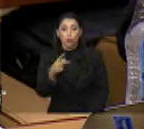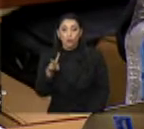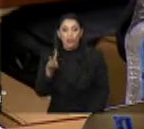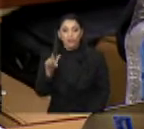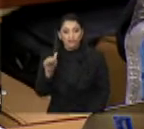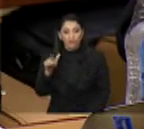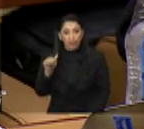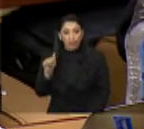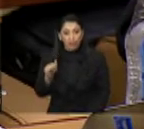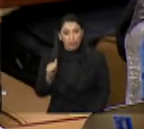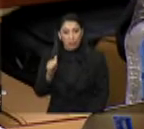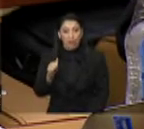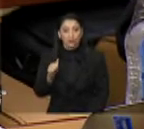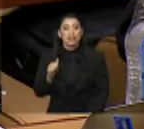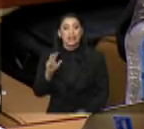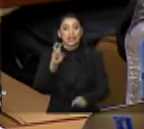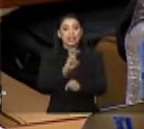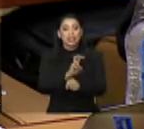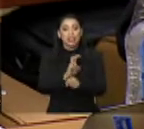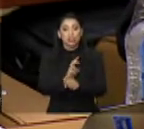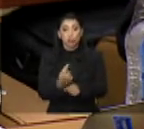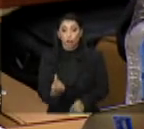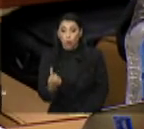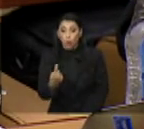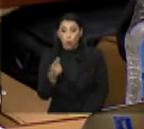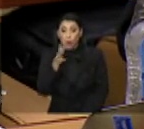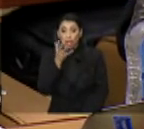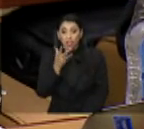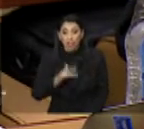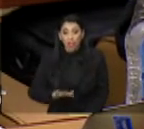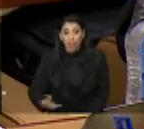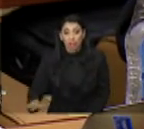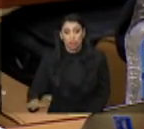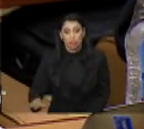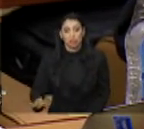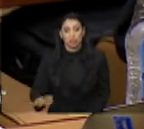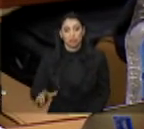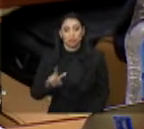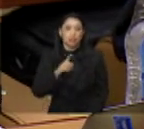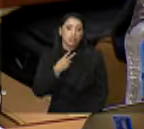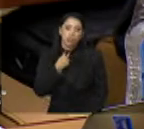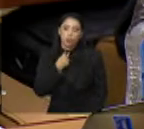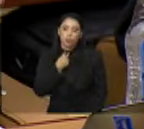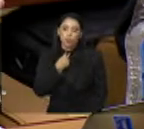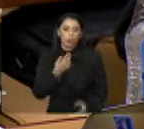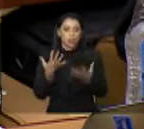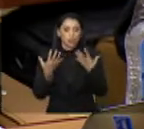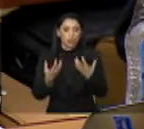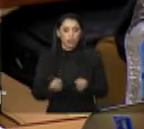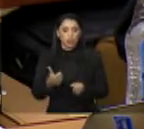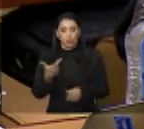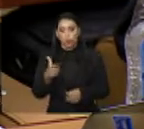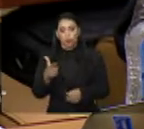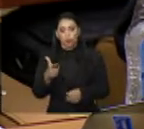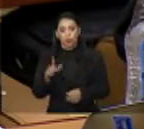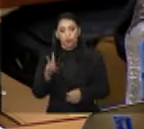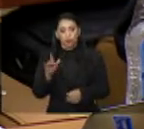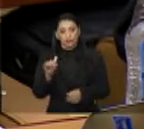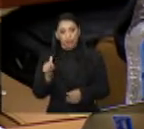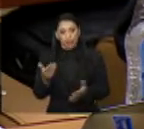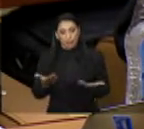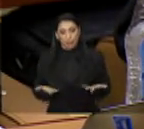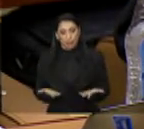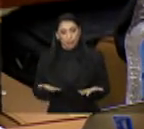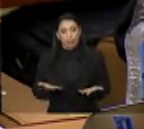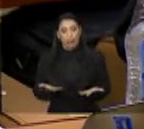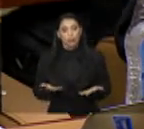que teve esta vaga negada sobre o fundamento de indisponibilidade Esse é o caso foi